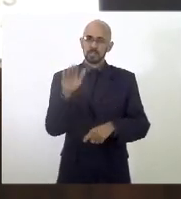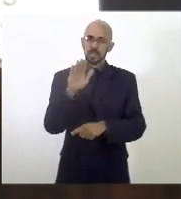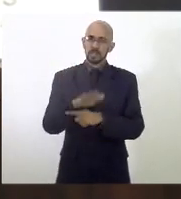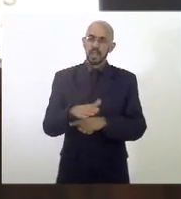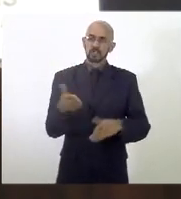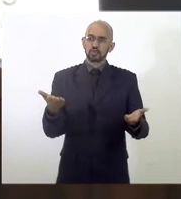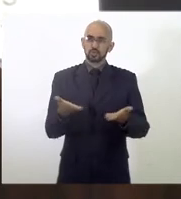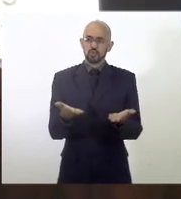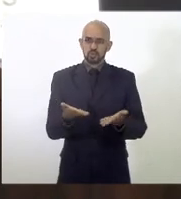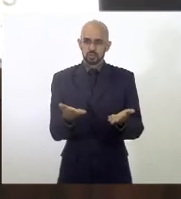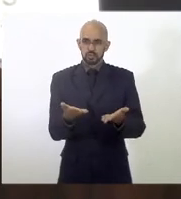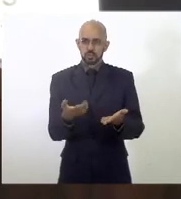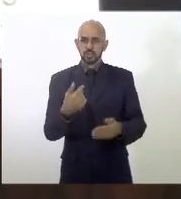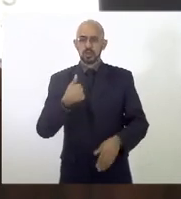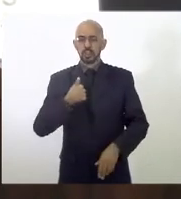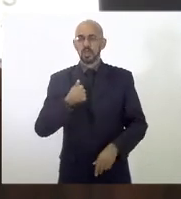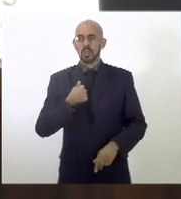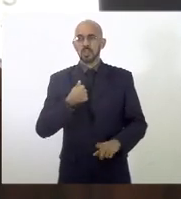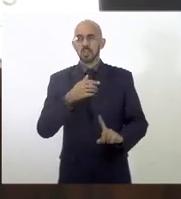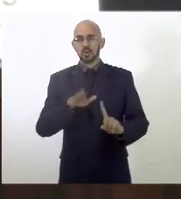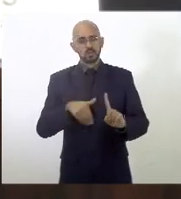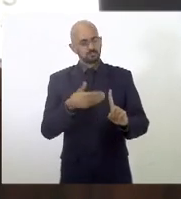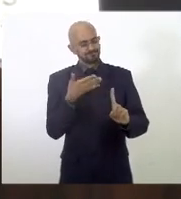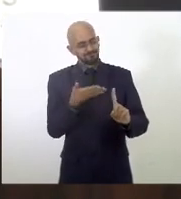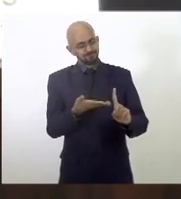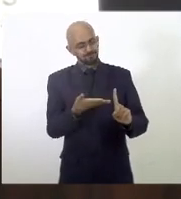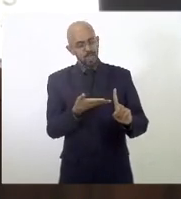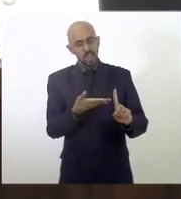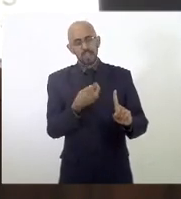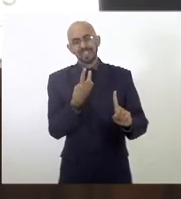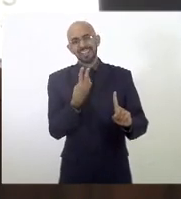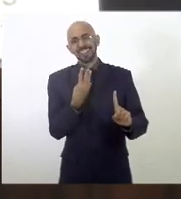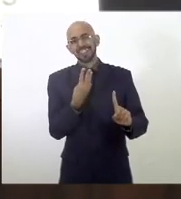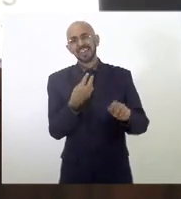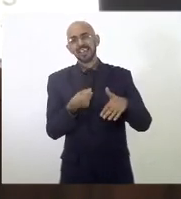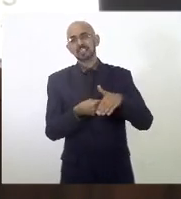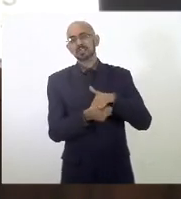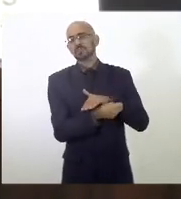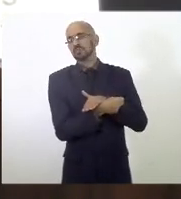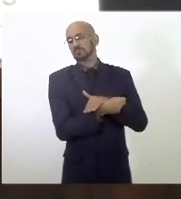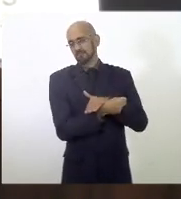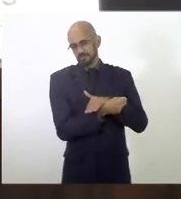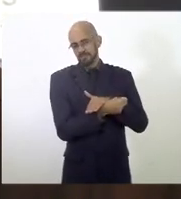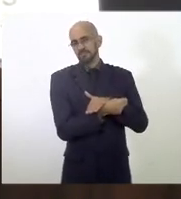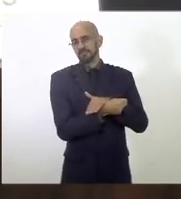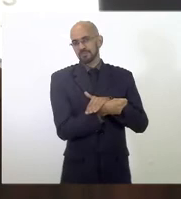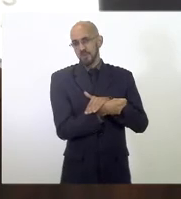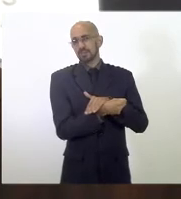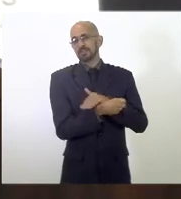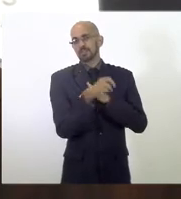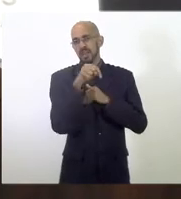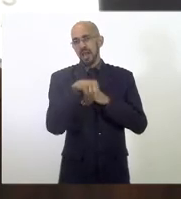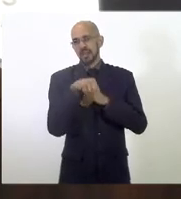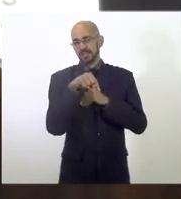que tive o privilégio de exercer 3 mandatos nessa casa